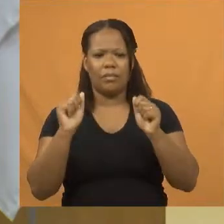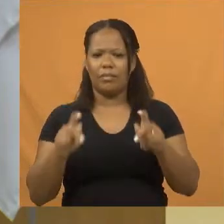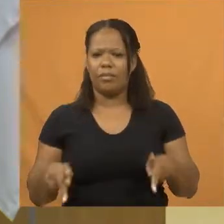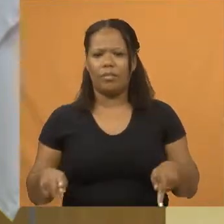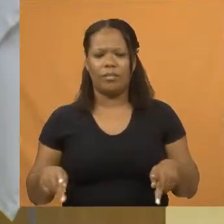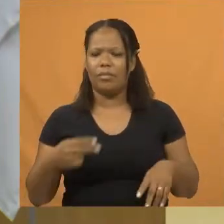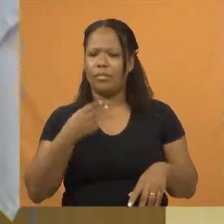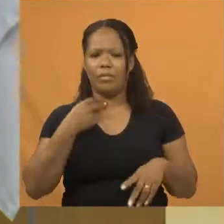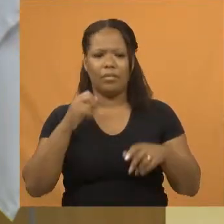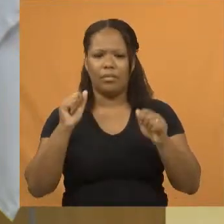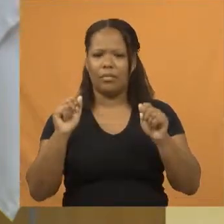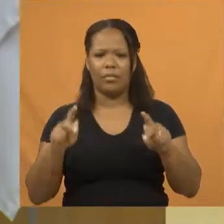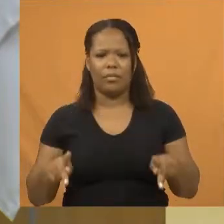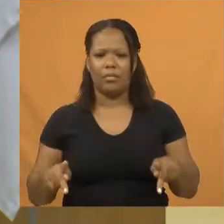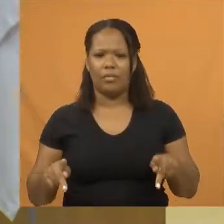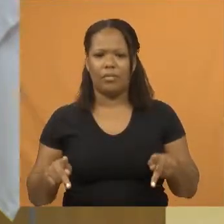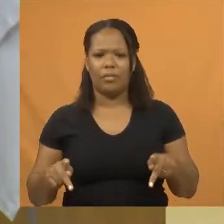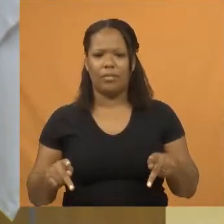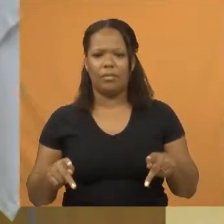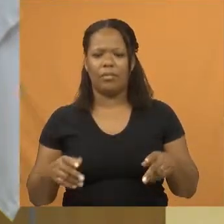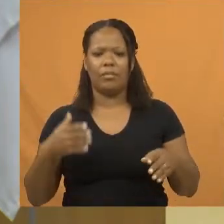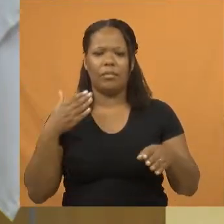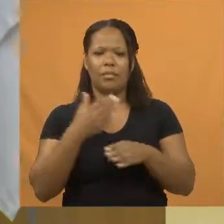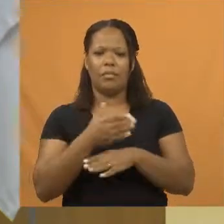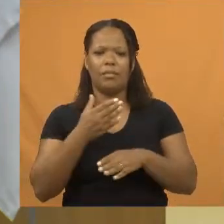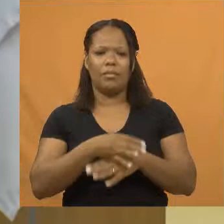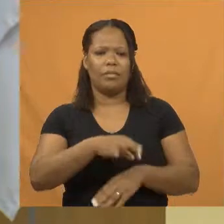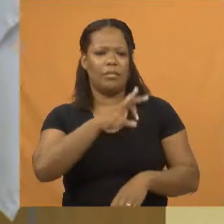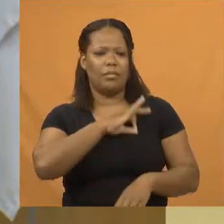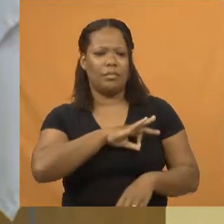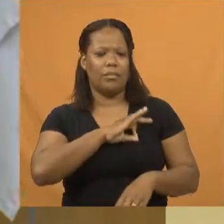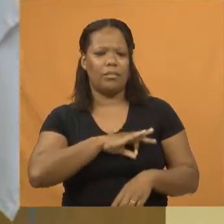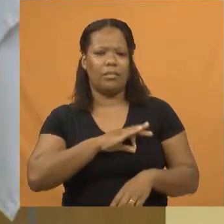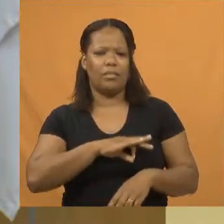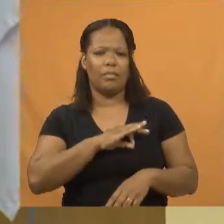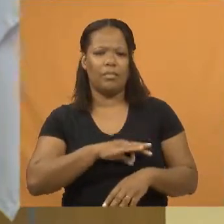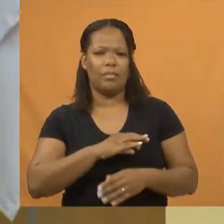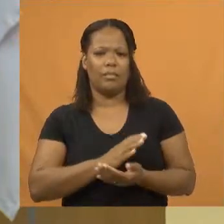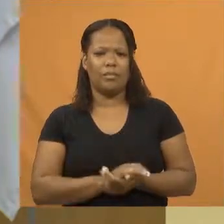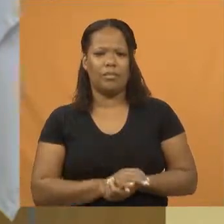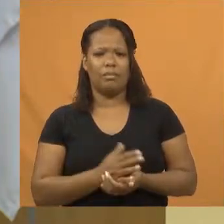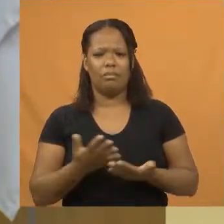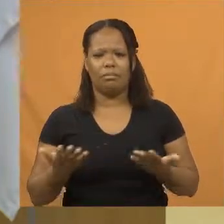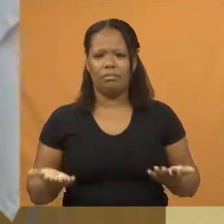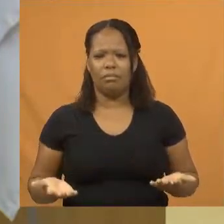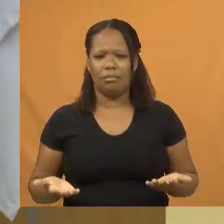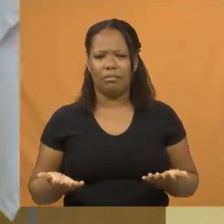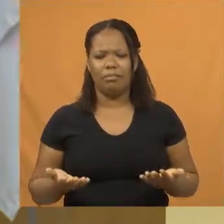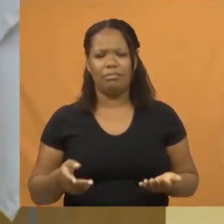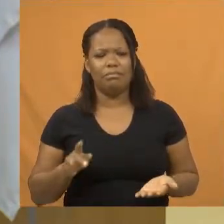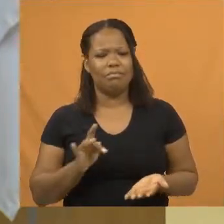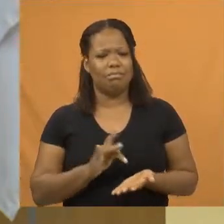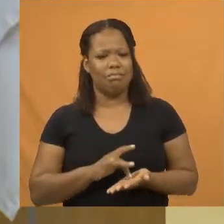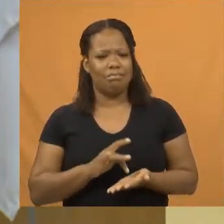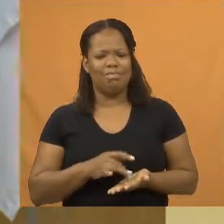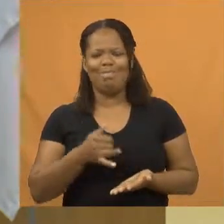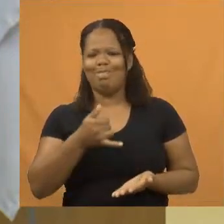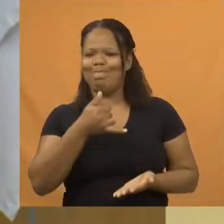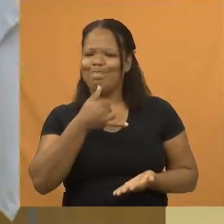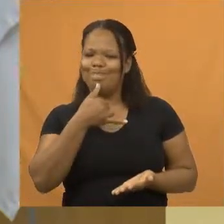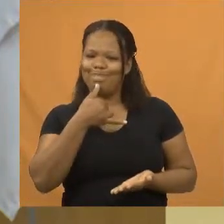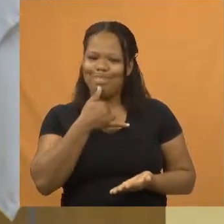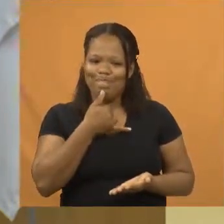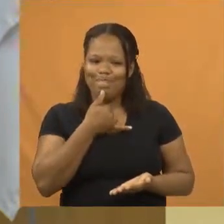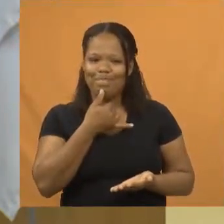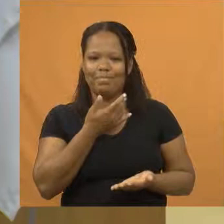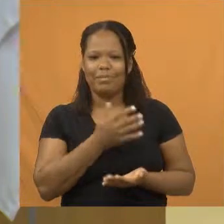aposentar, não podem ter acesso ao benefício de aposentadoria. Isso, na verdade, eu lamento muito,